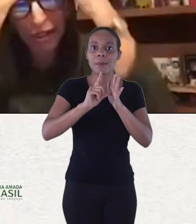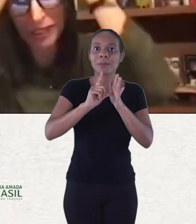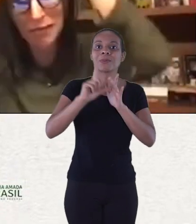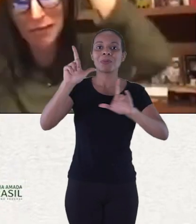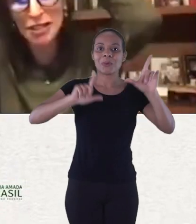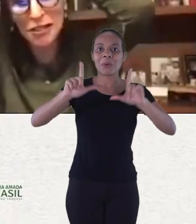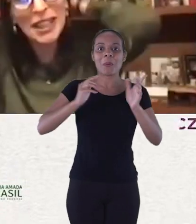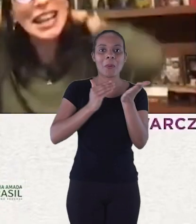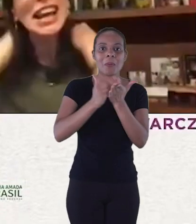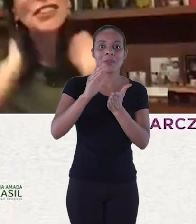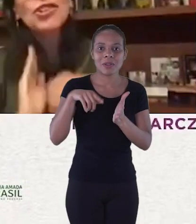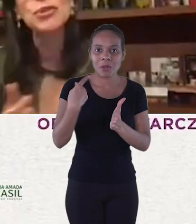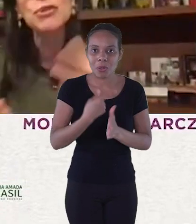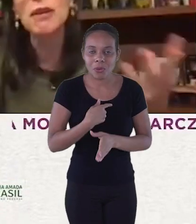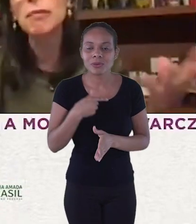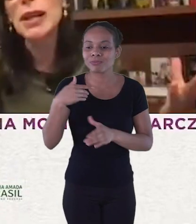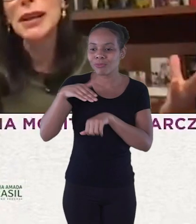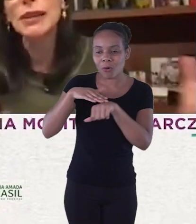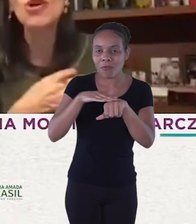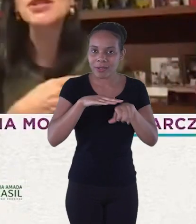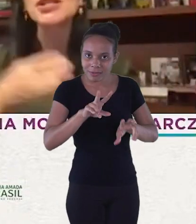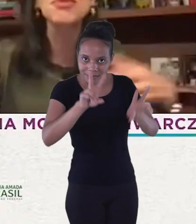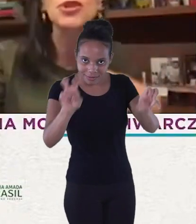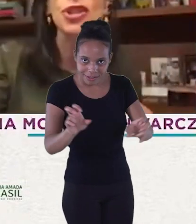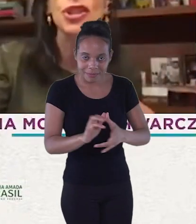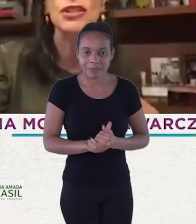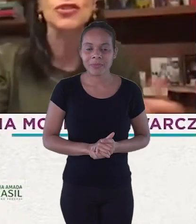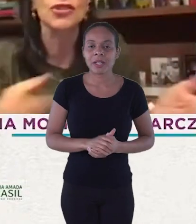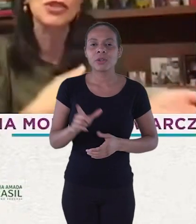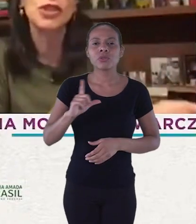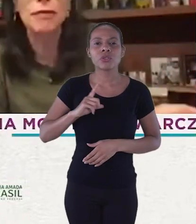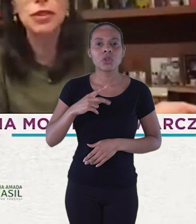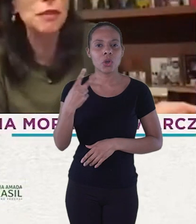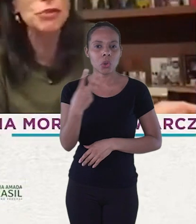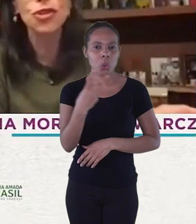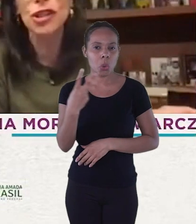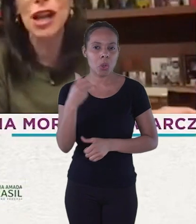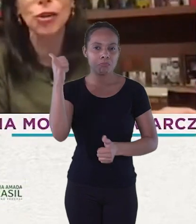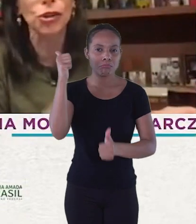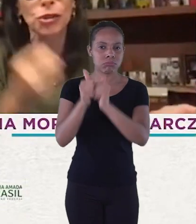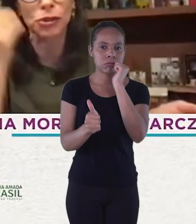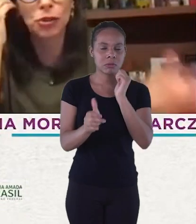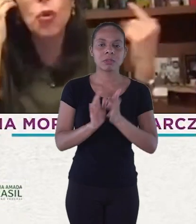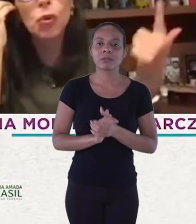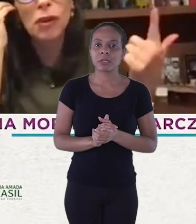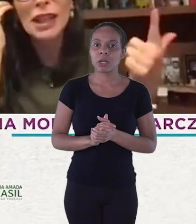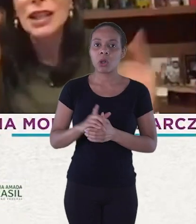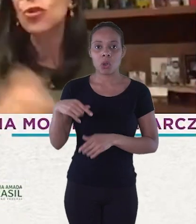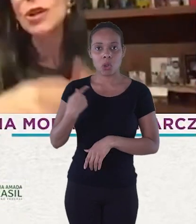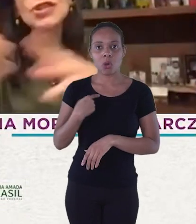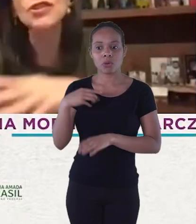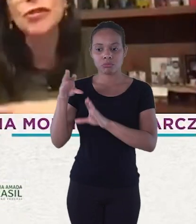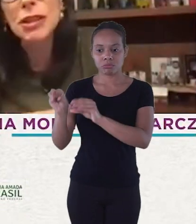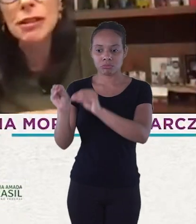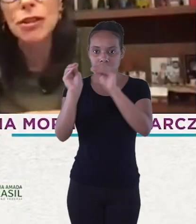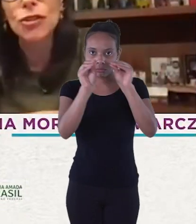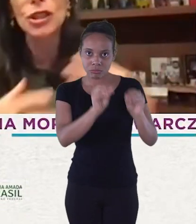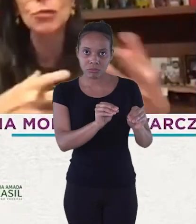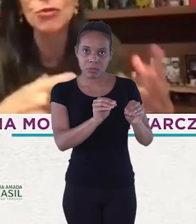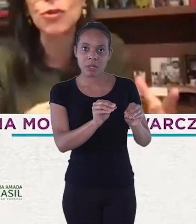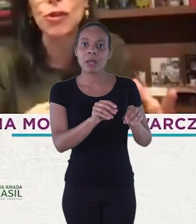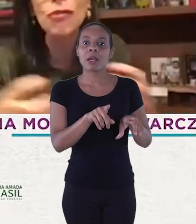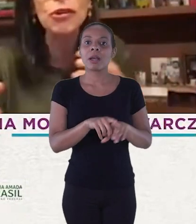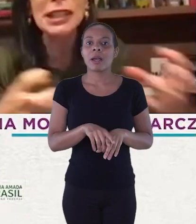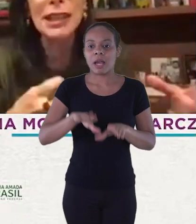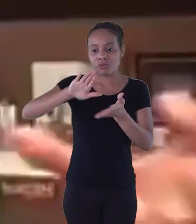todo mundo já ouviu, né? Mas enfim, nós tínhamos 2 esportistas, tivemos que tirar outro, 1. 2